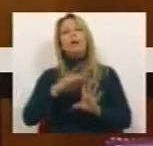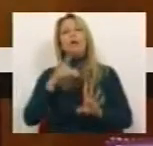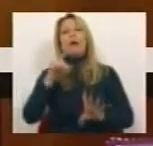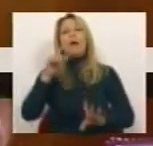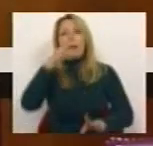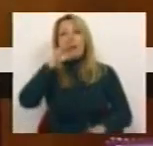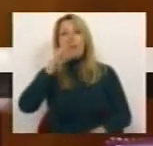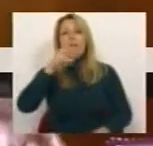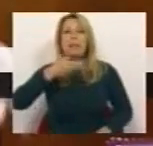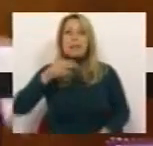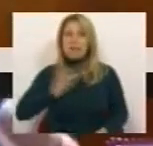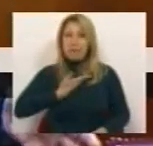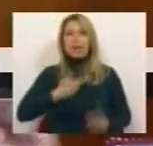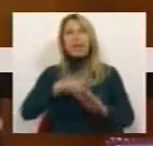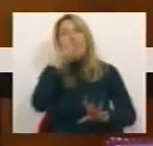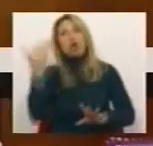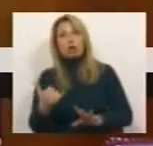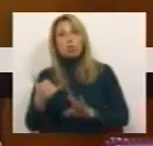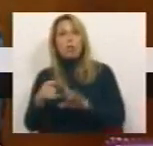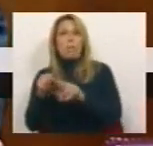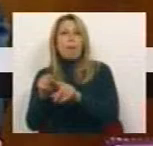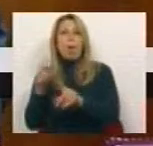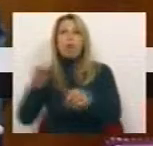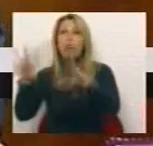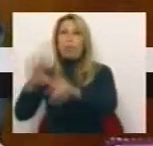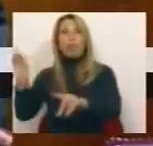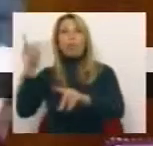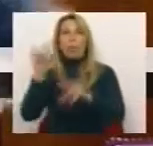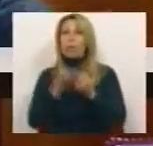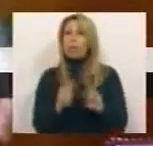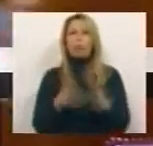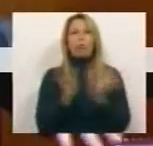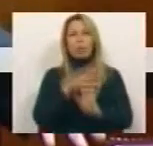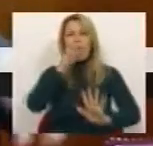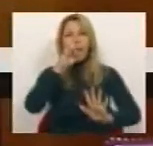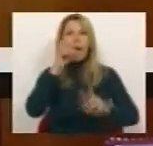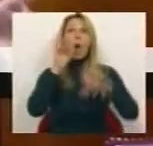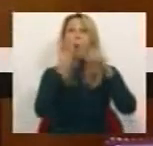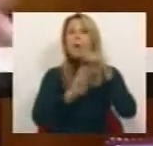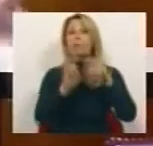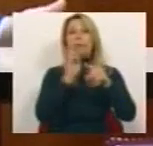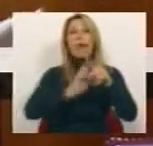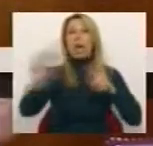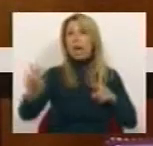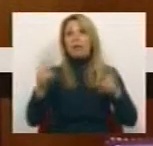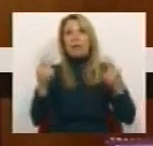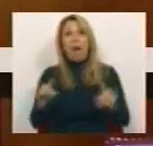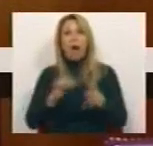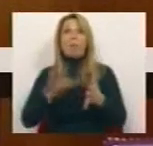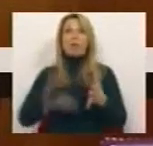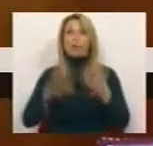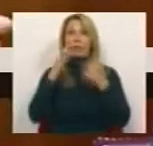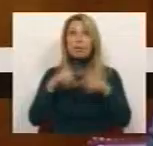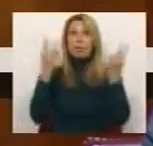São autocarros novos, todos eles a gás ou elétricos. Como sabe, há um procedimento de contratação pública e fabricação dos próprios autocarros que